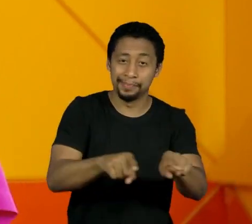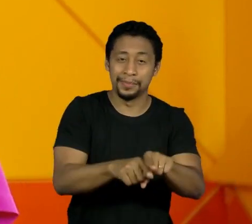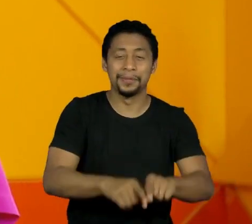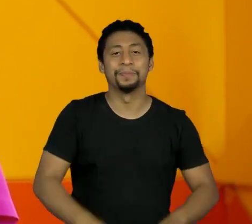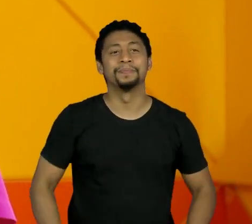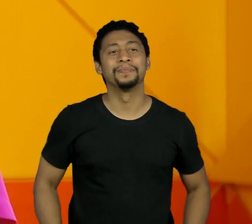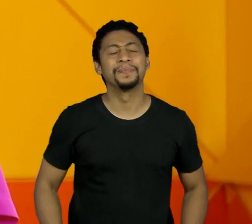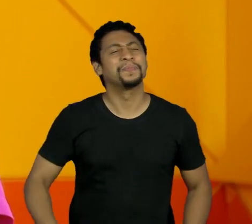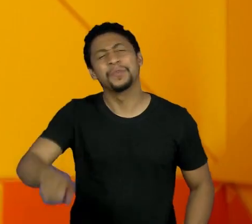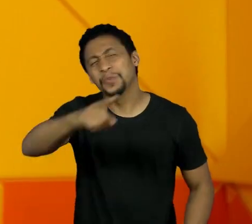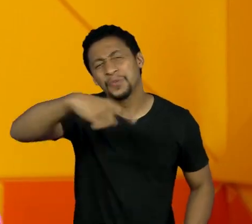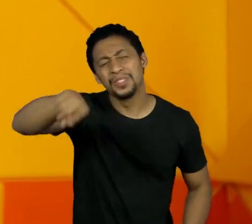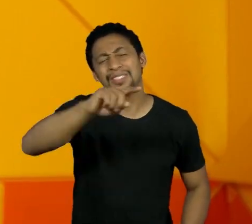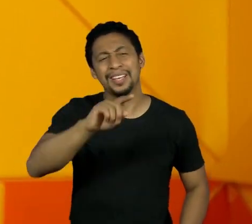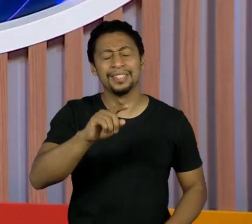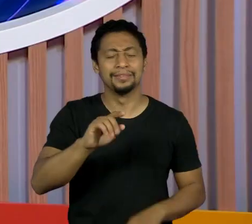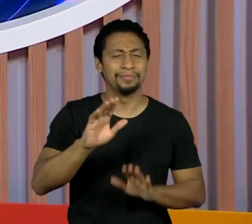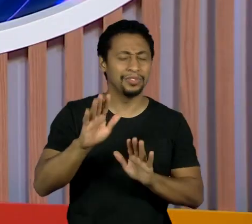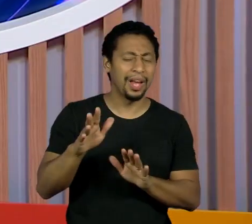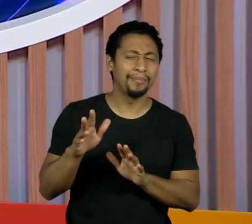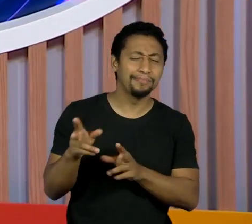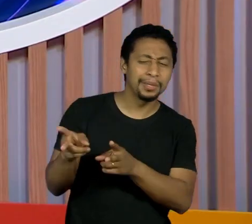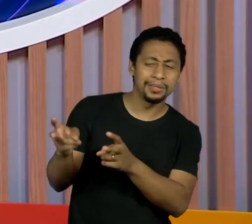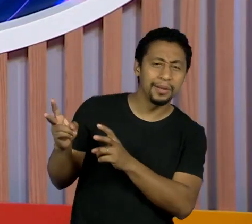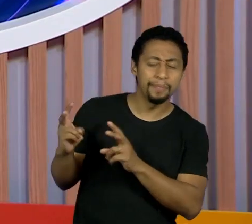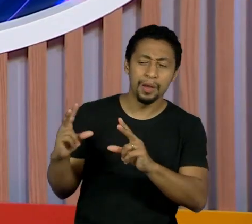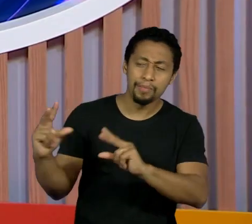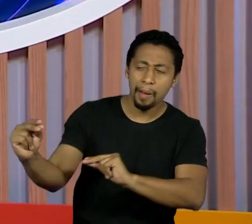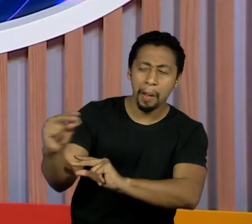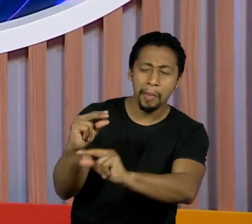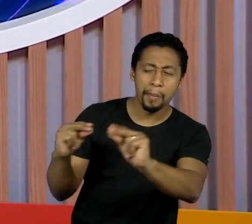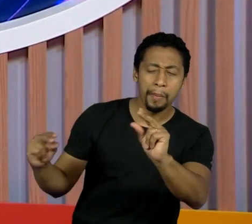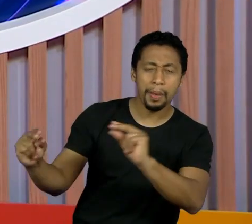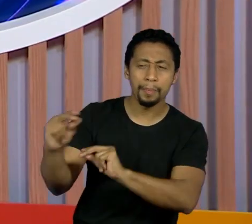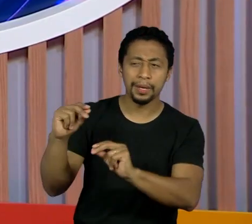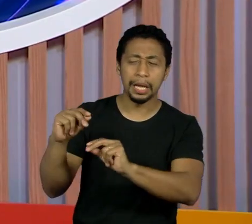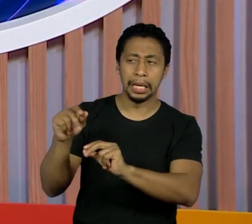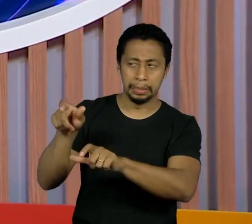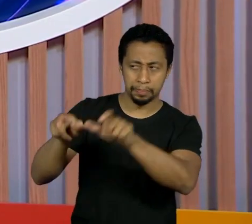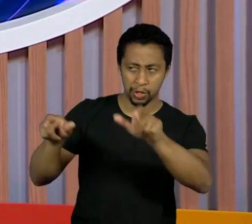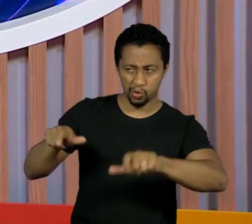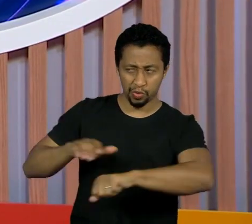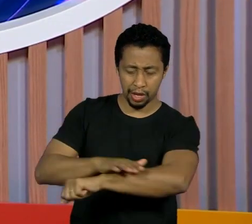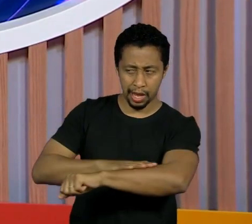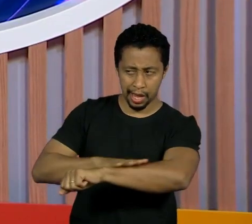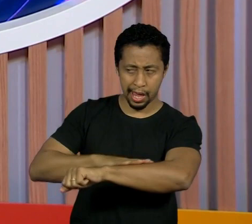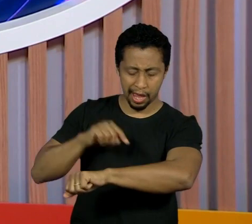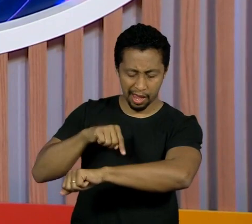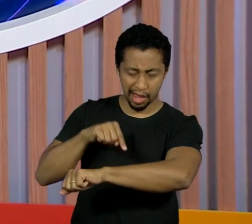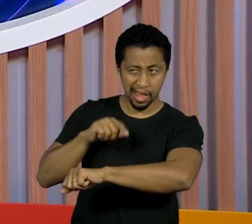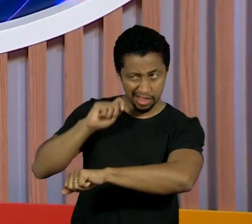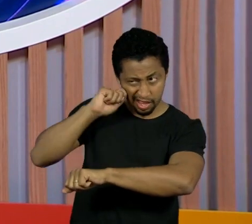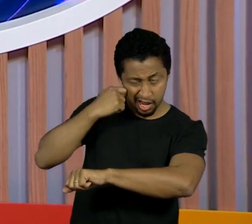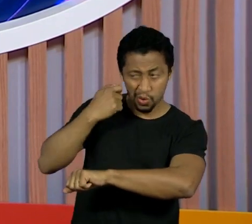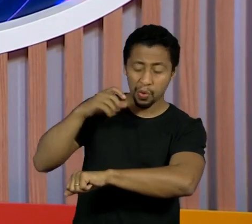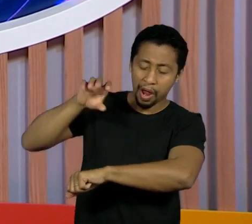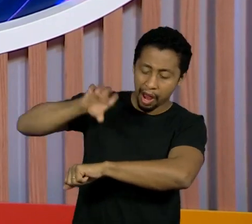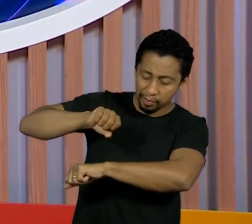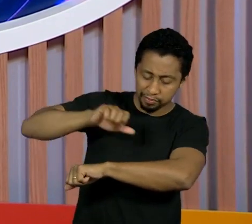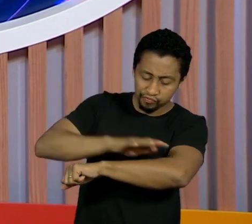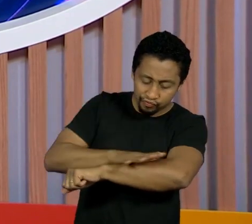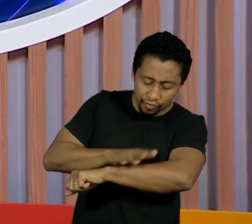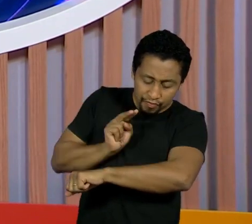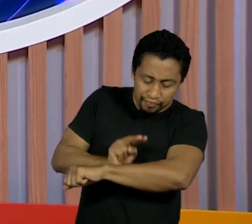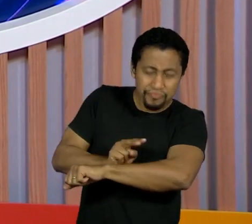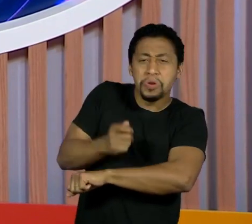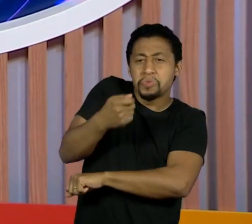Você já ouviu uma conversinha de que os negros, por terem a pele escura, não precisariam usar protetor solar? Pois bem,